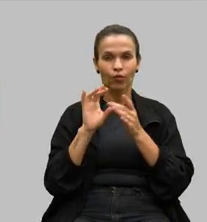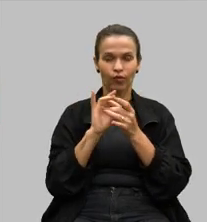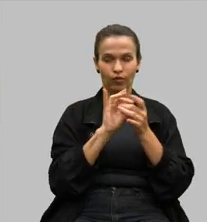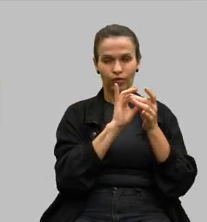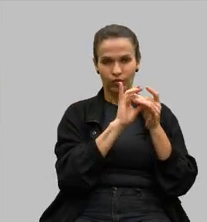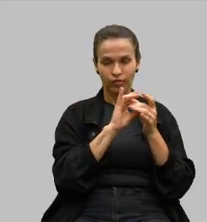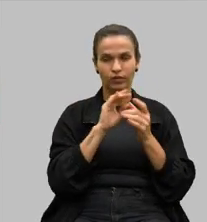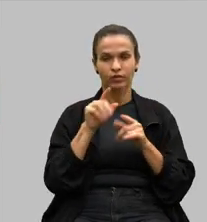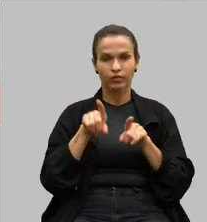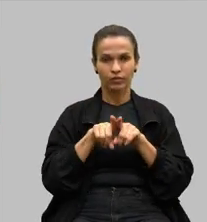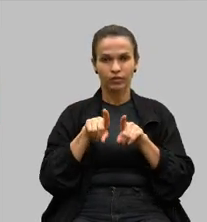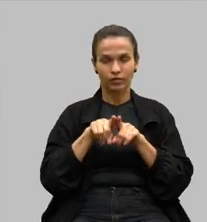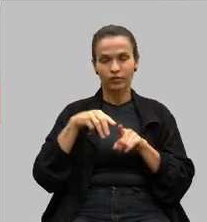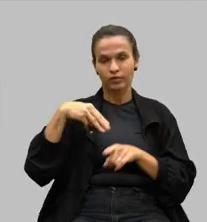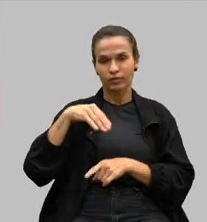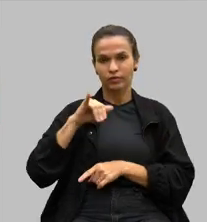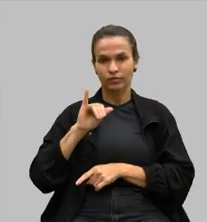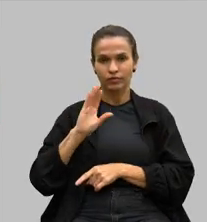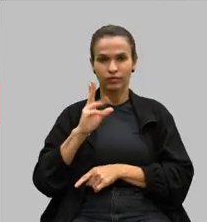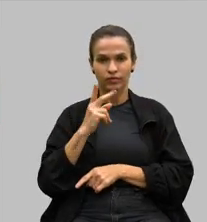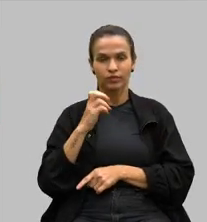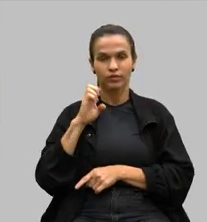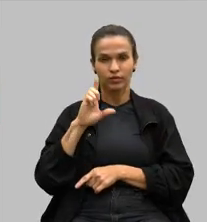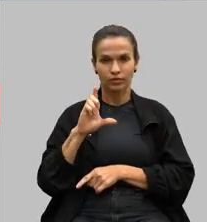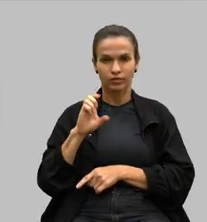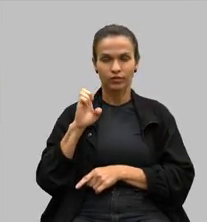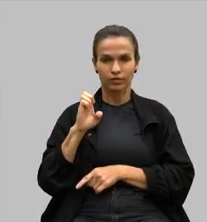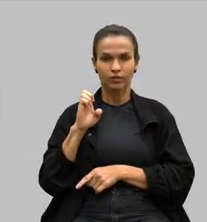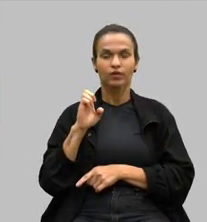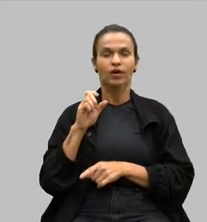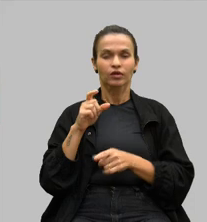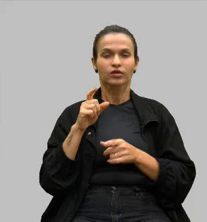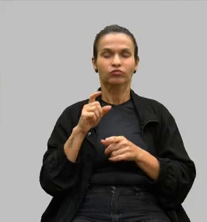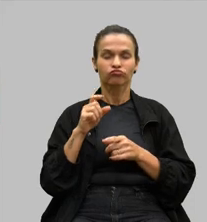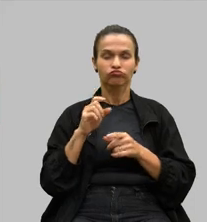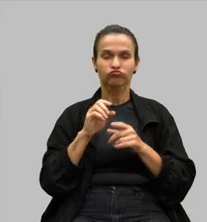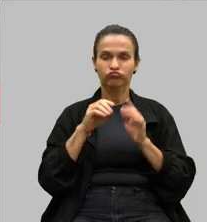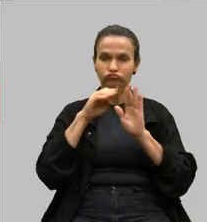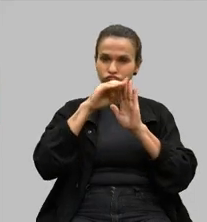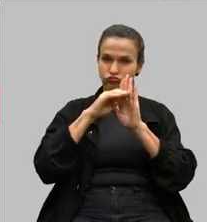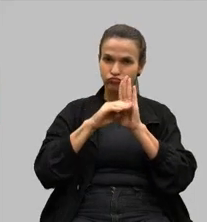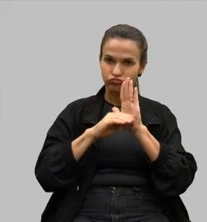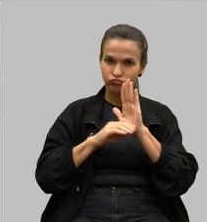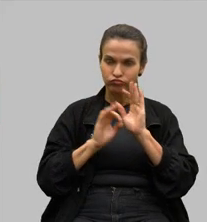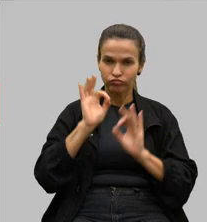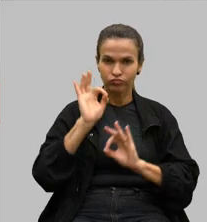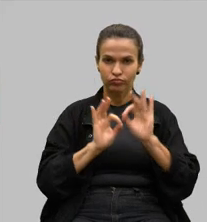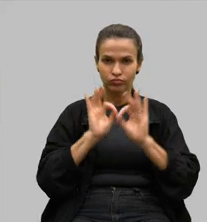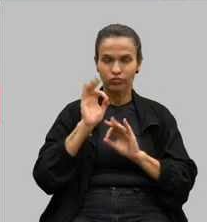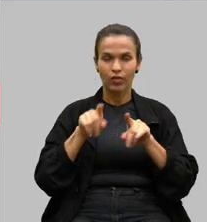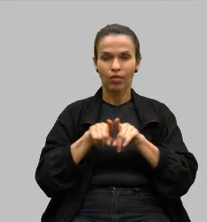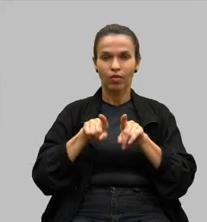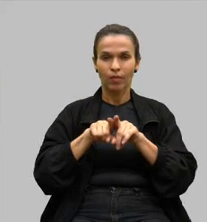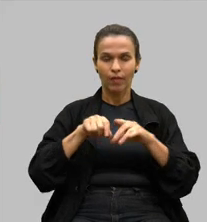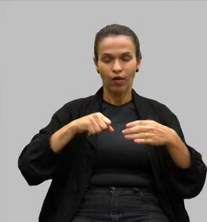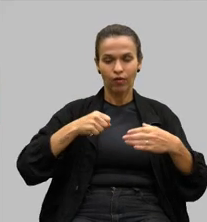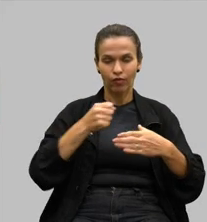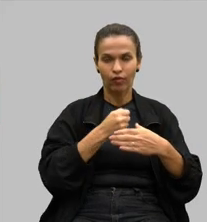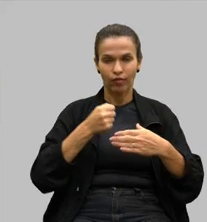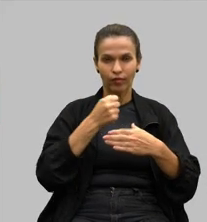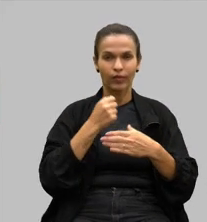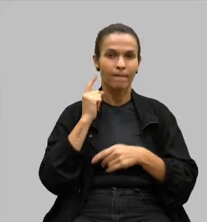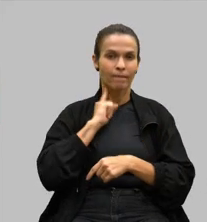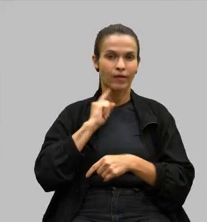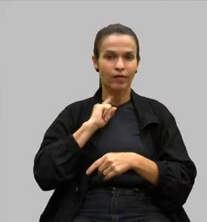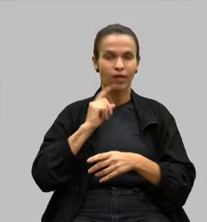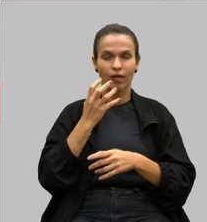Michele Arroio com os coletivos do Samba estão fazendo o dossier o reconhecimento da cozinha mineira como Patrimônio Histórico de Minas Gerais eh